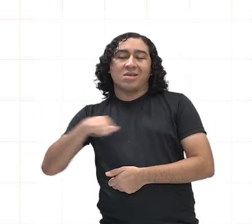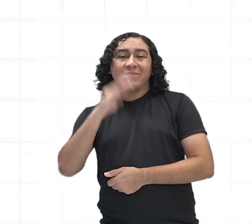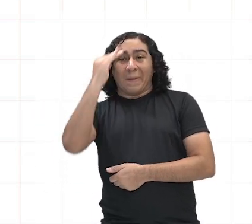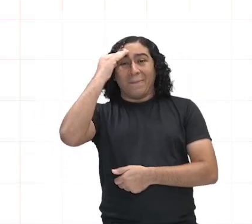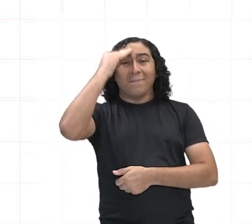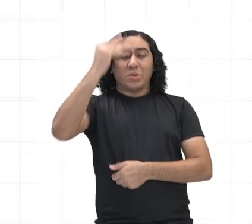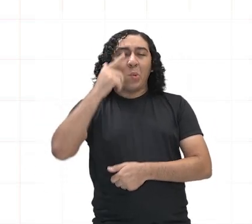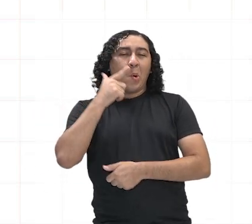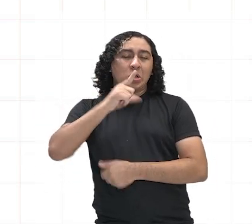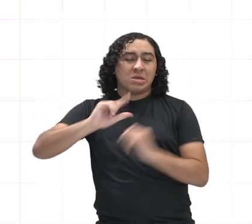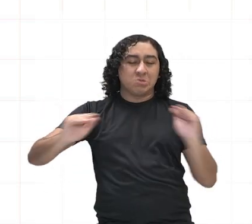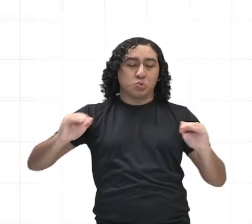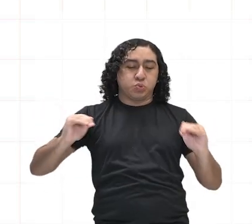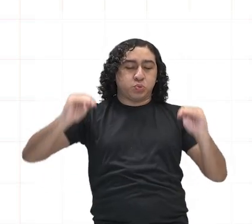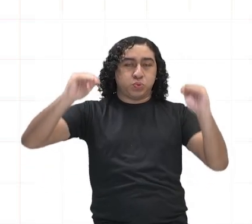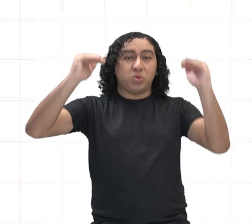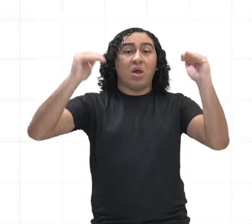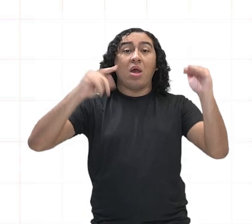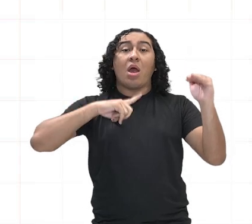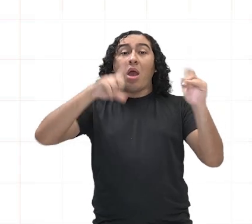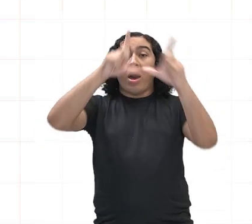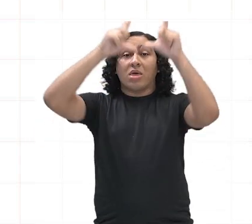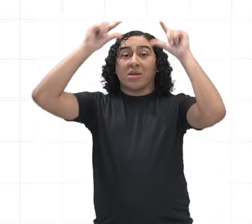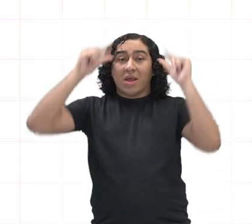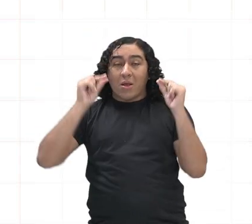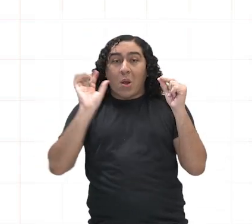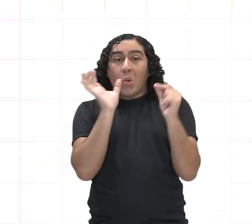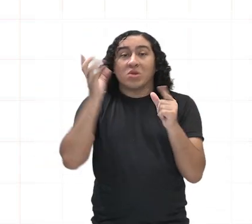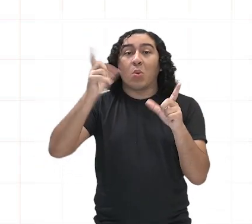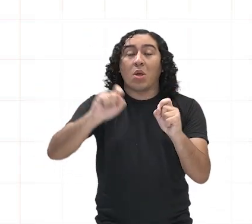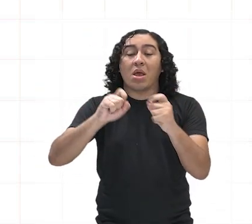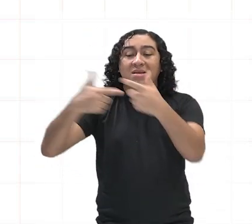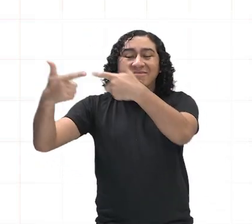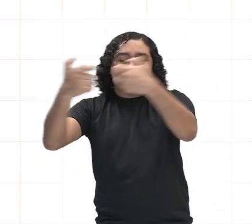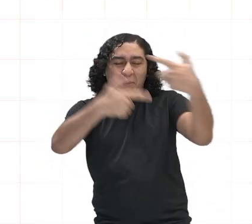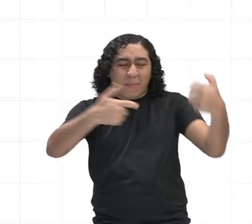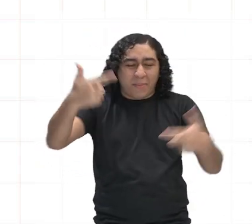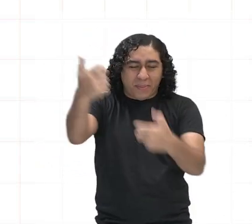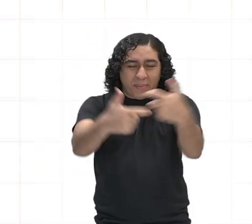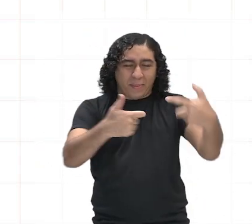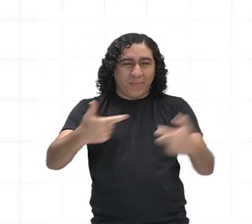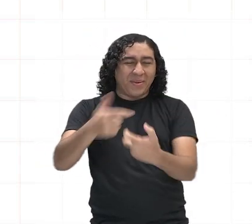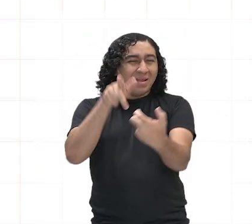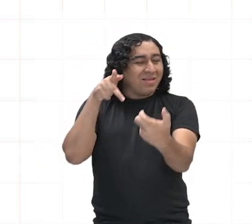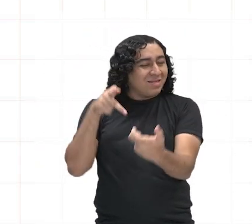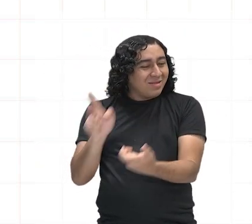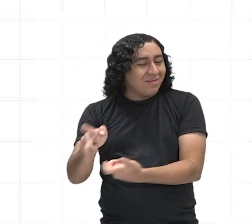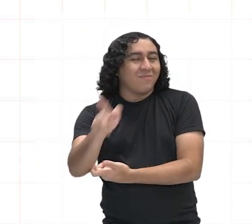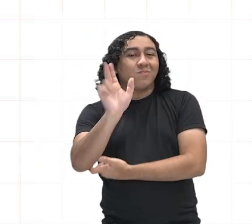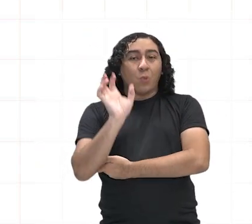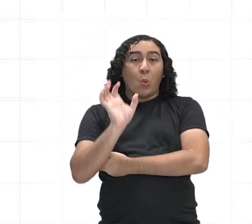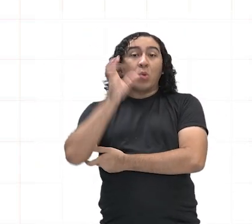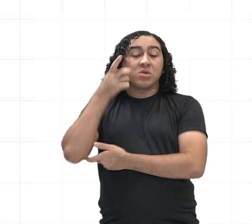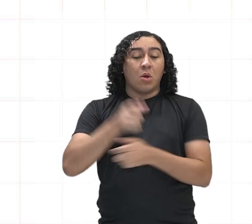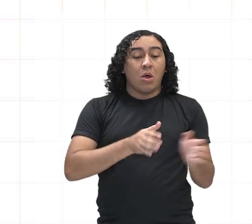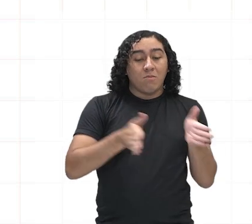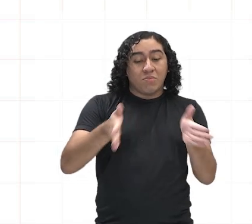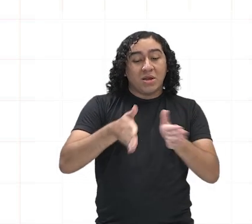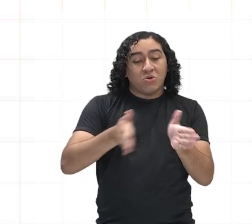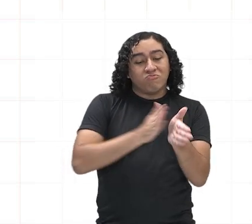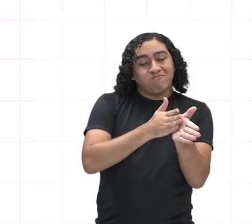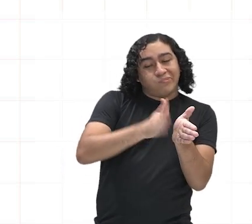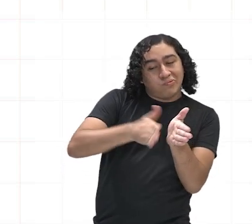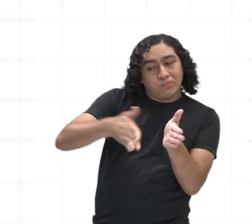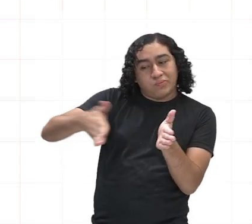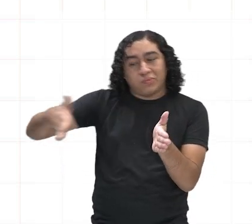gregos envolveram-se em guerras prolongadas, né? Grandes guerras. Nesse período,